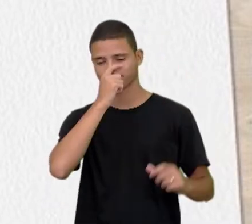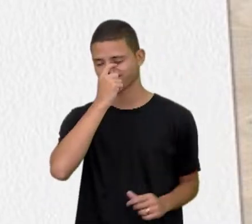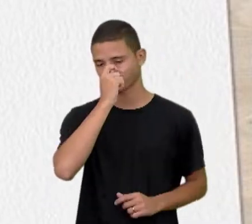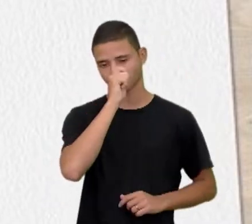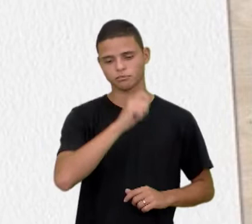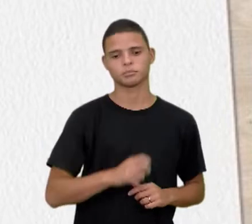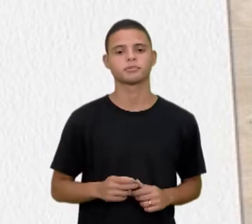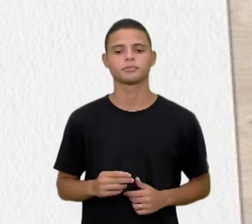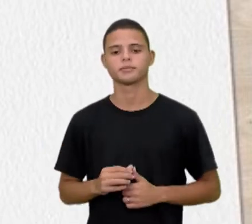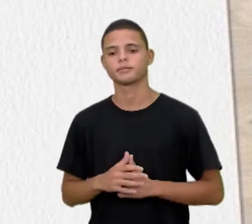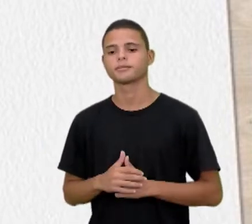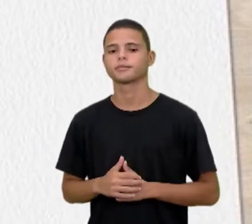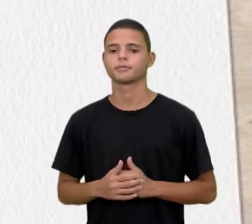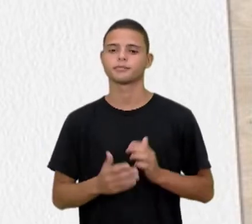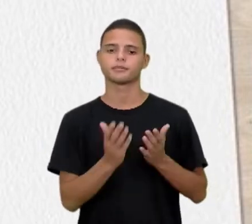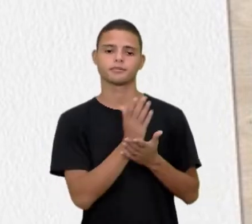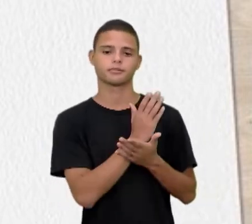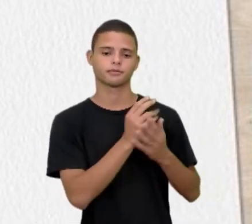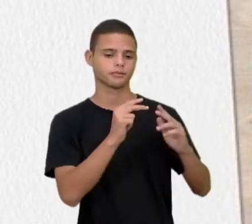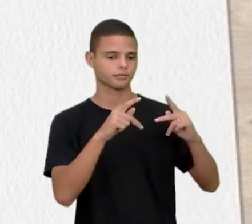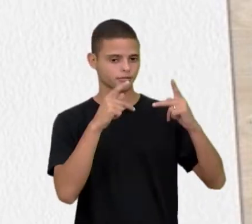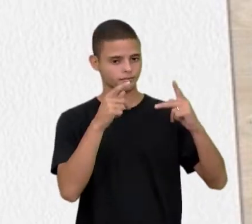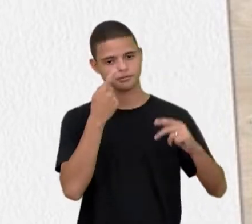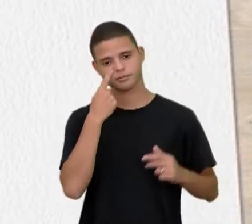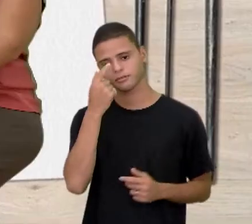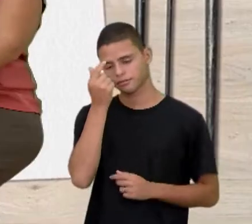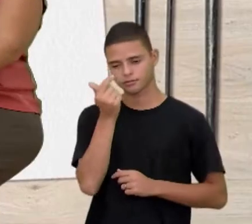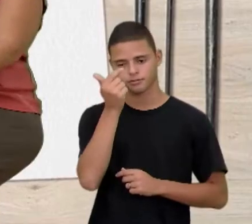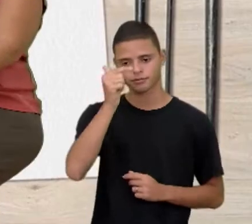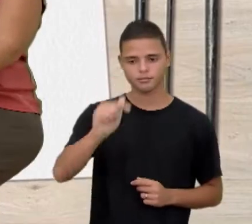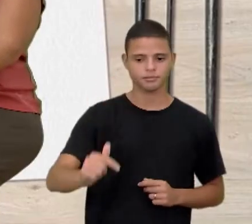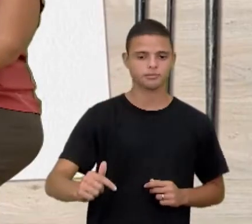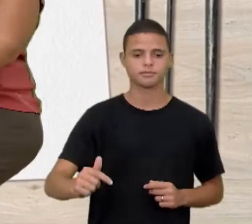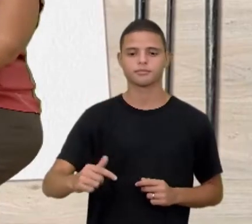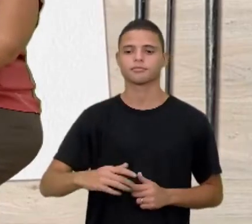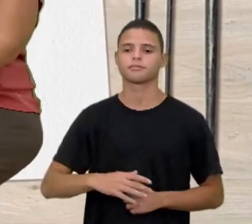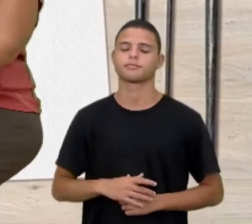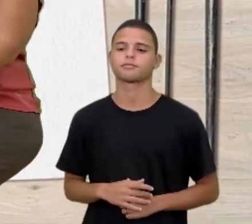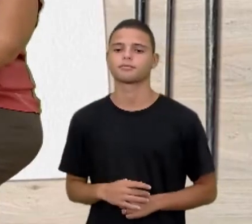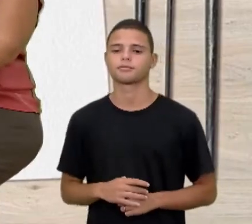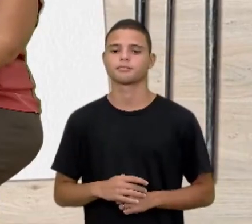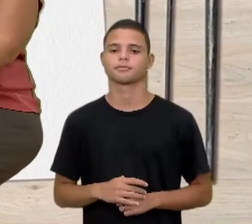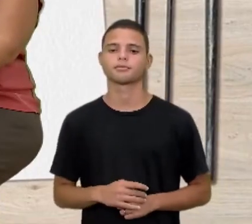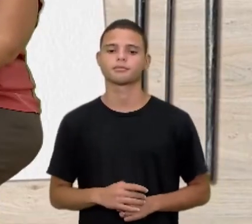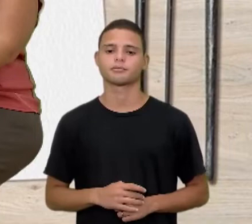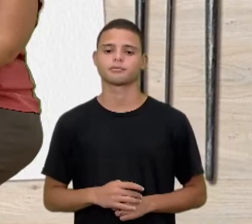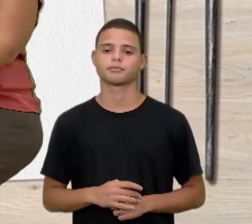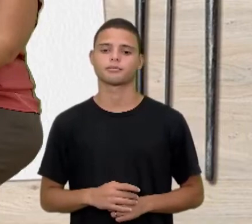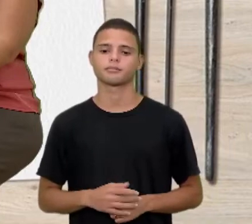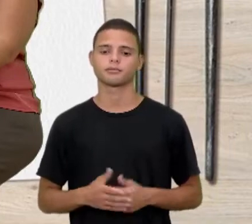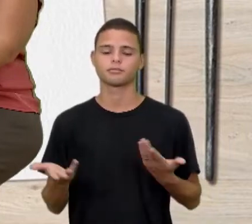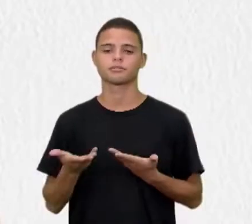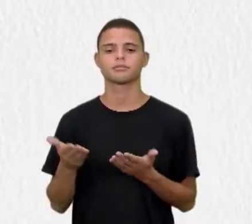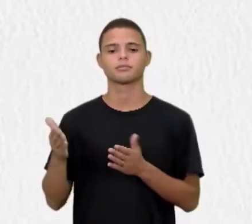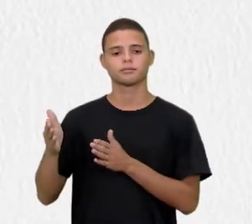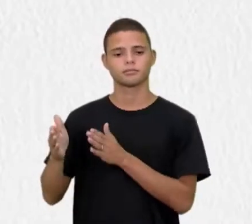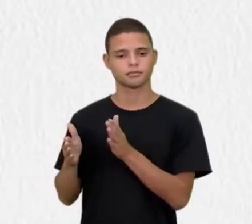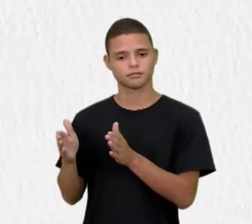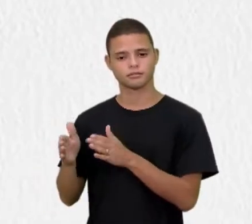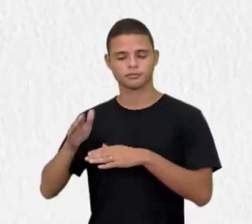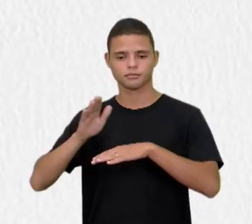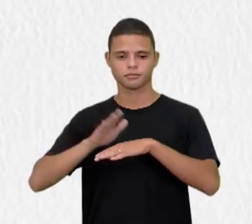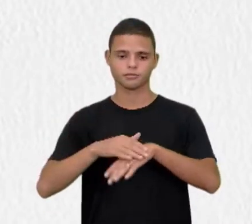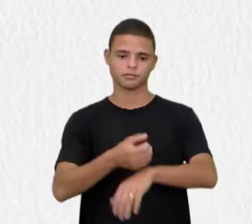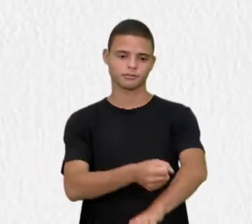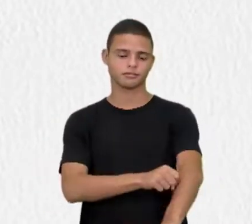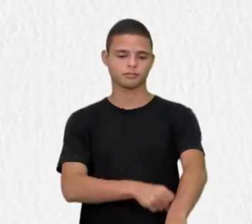o vídeo do YouTube e assiste de novo, que agora vai. Exatamente. Gente, chegou o momento então de começar a colocar a mão na